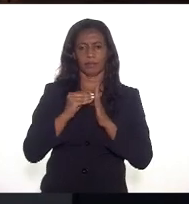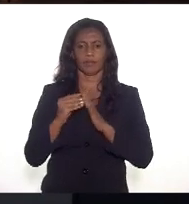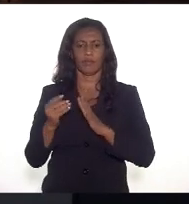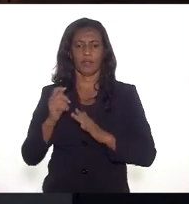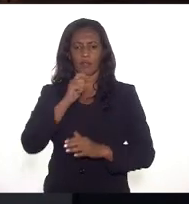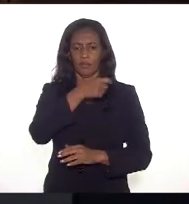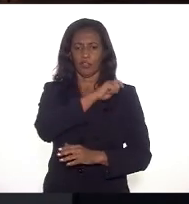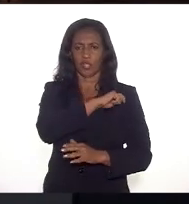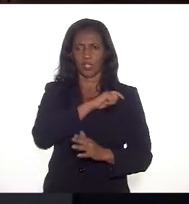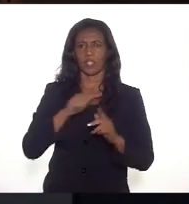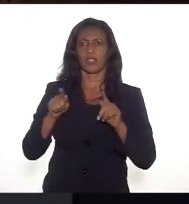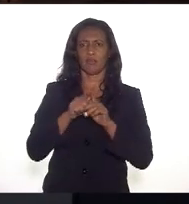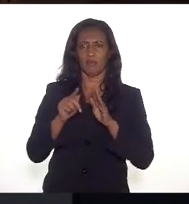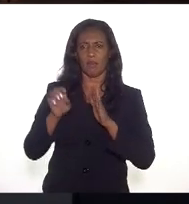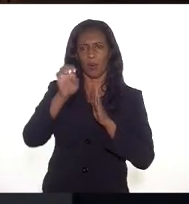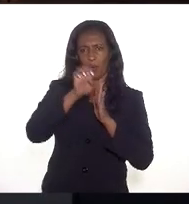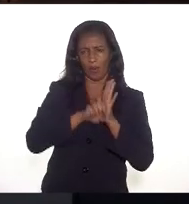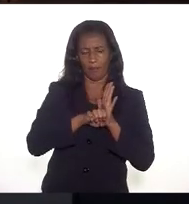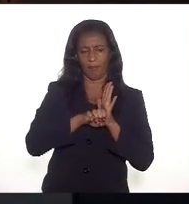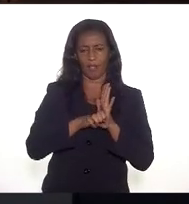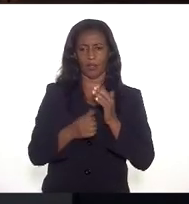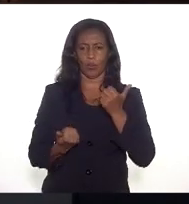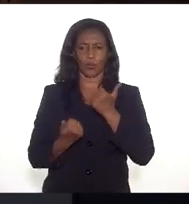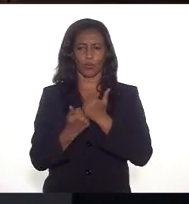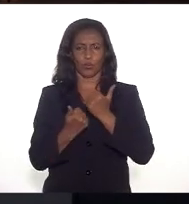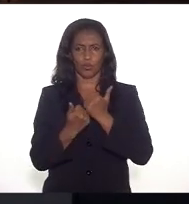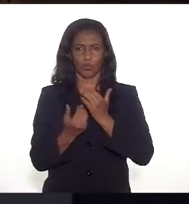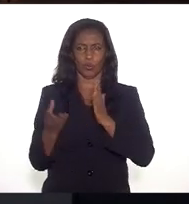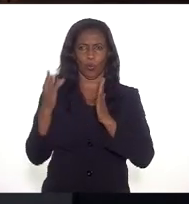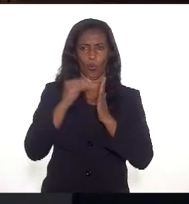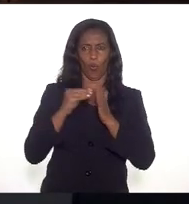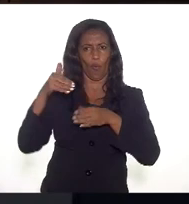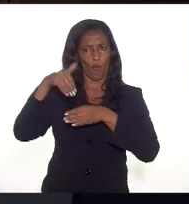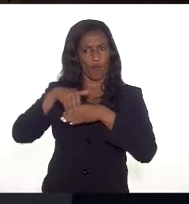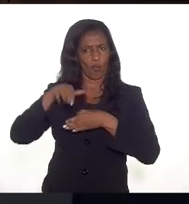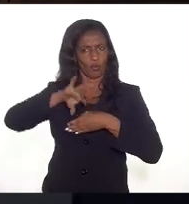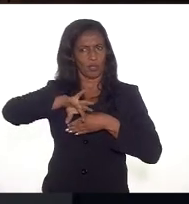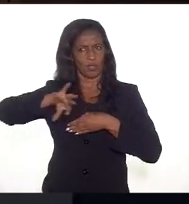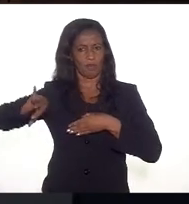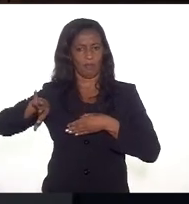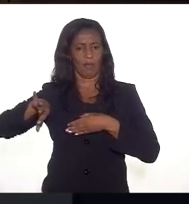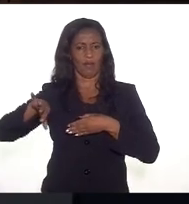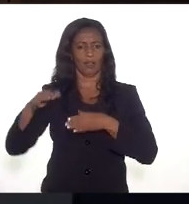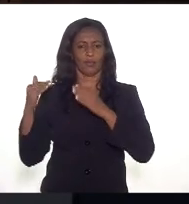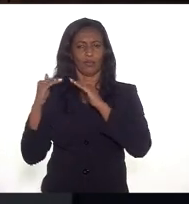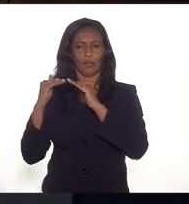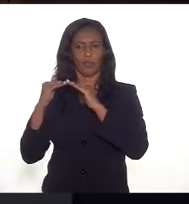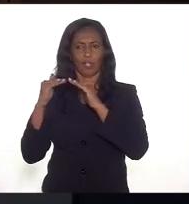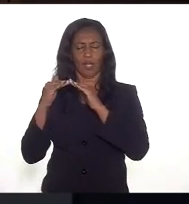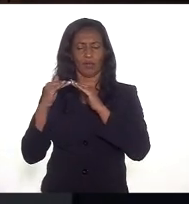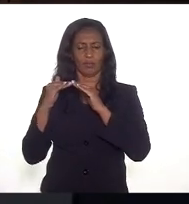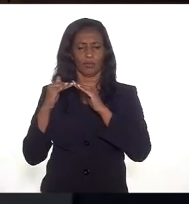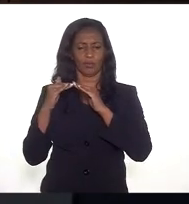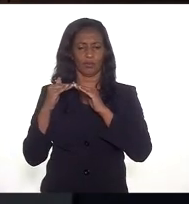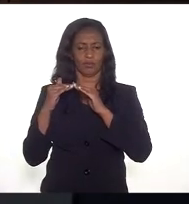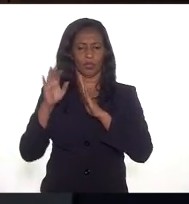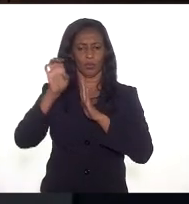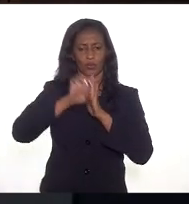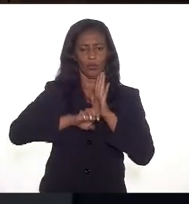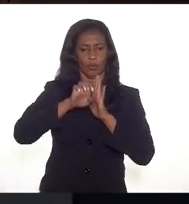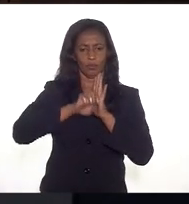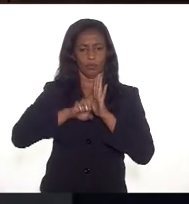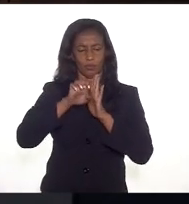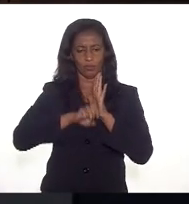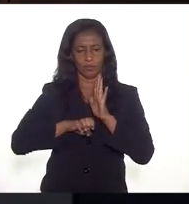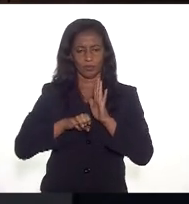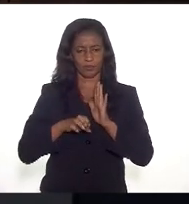e Controle, favorável com emendas. Concluído por substitutivo, com voto em separado, favorável com emendas, concluído por